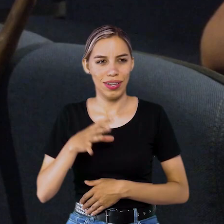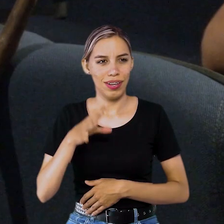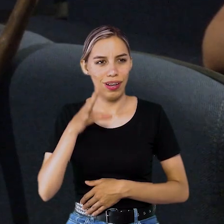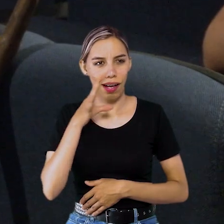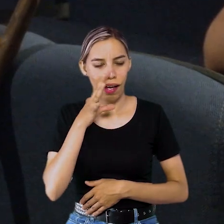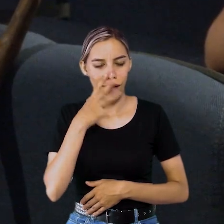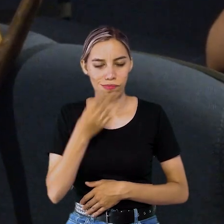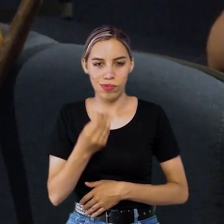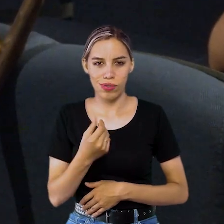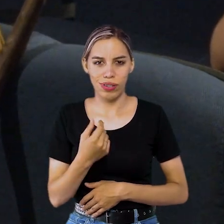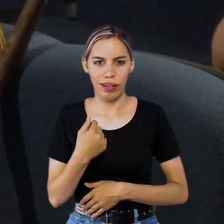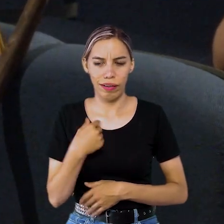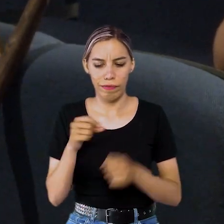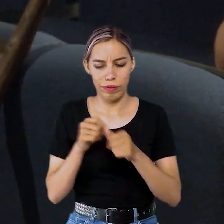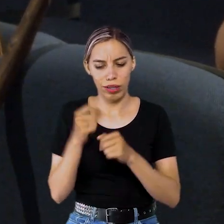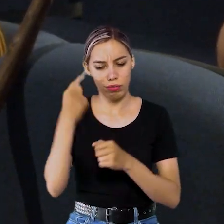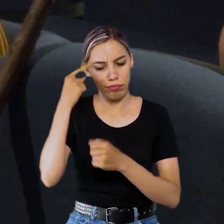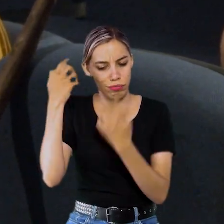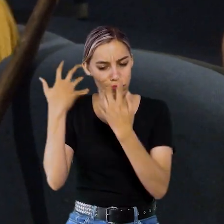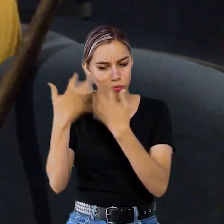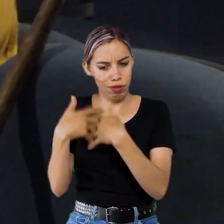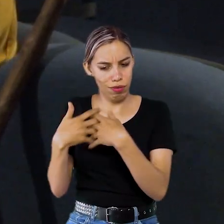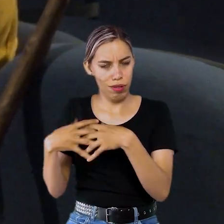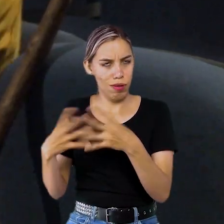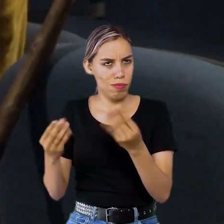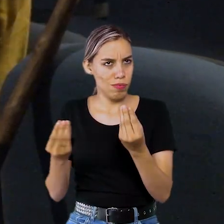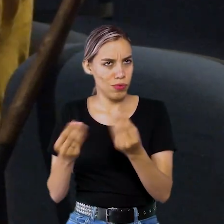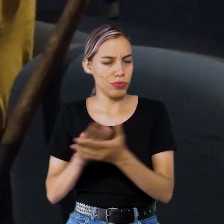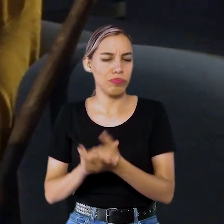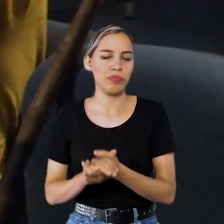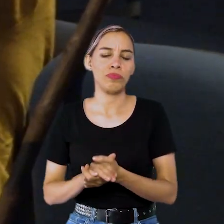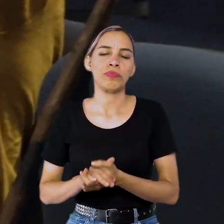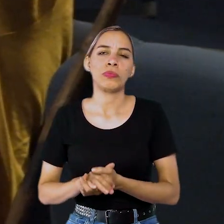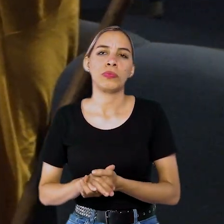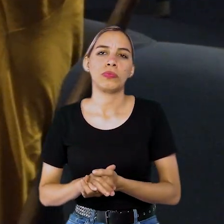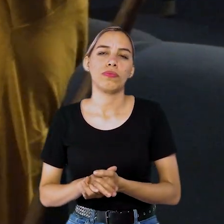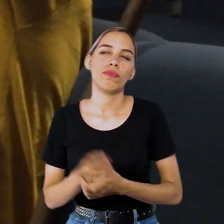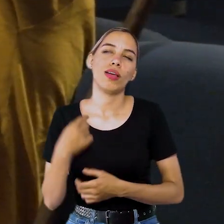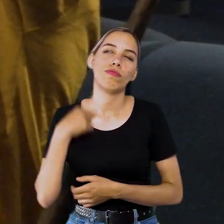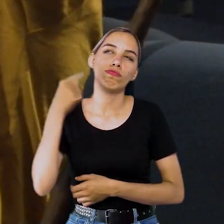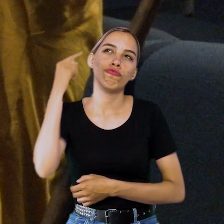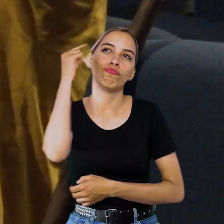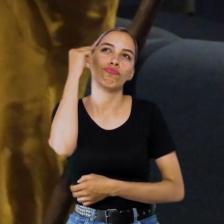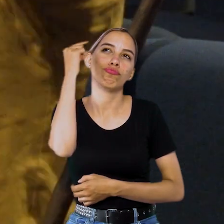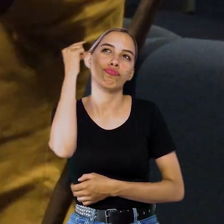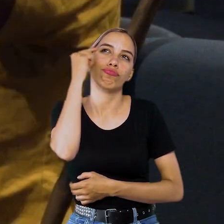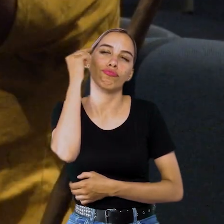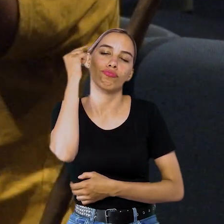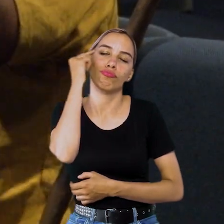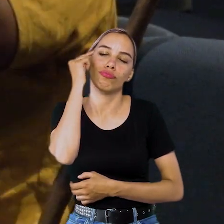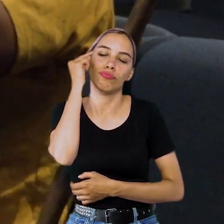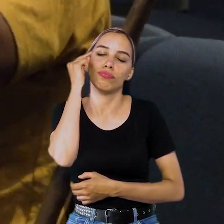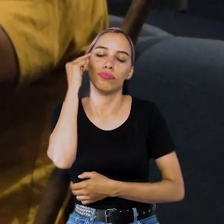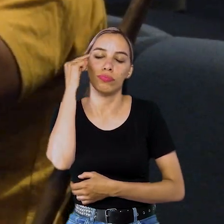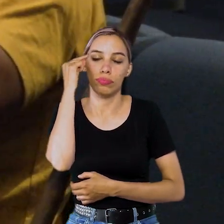e que me fazendo refletir demais aqui com vocês. E eu fico pensando em relação